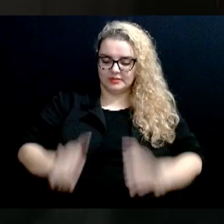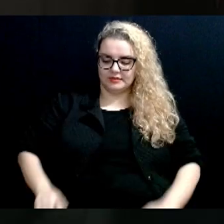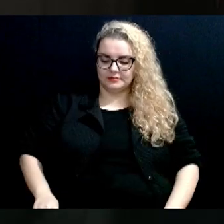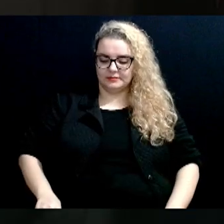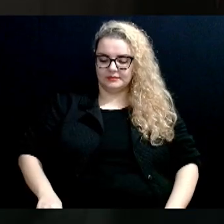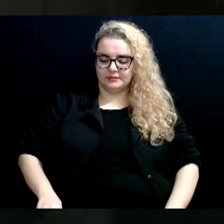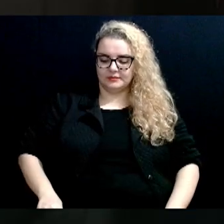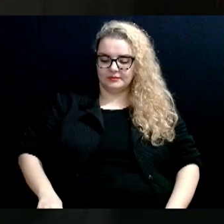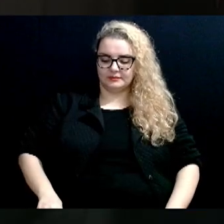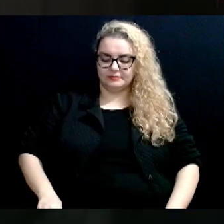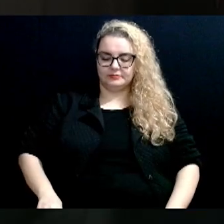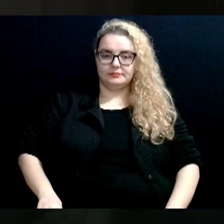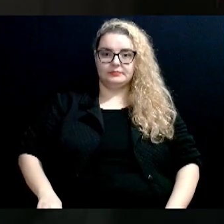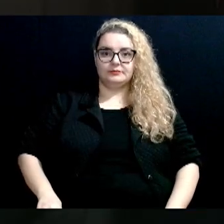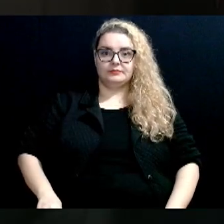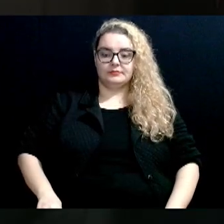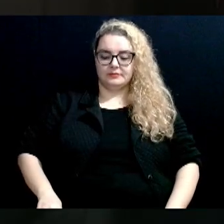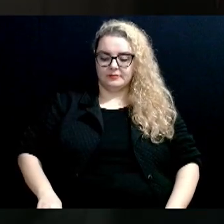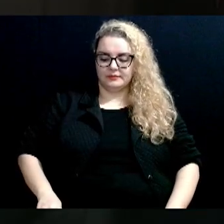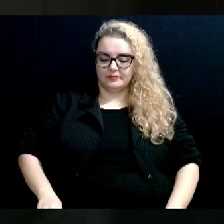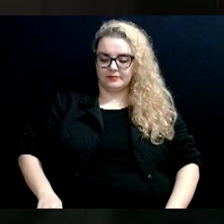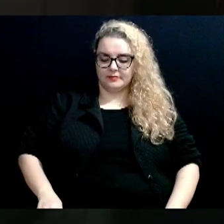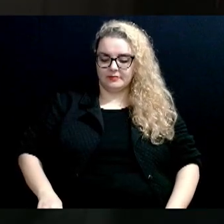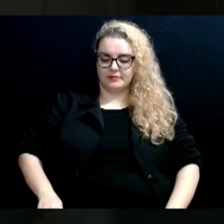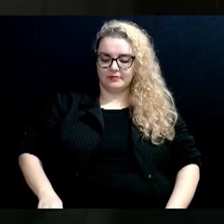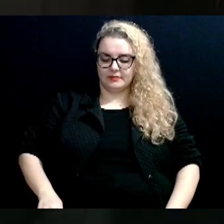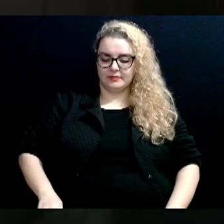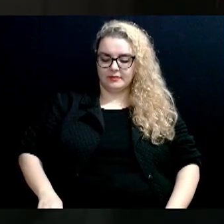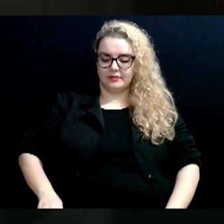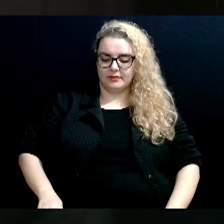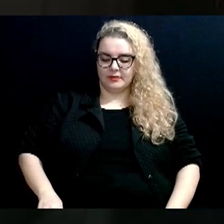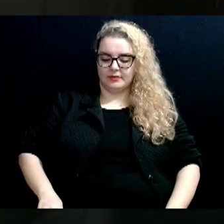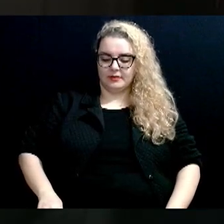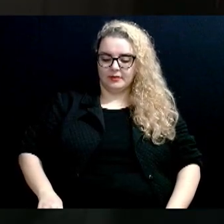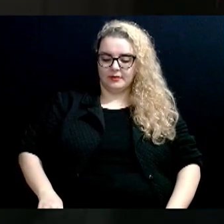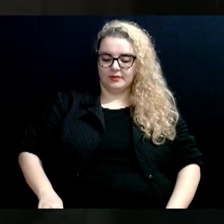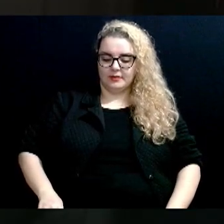um bom dia especial para Karina Dalcante Valim. Ela é